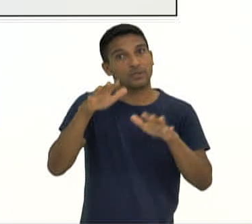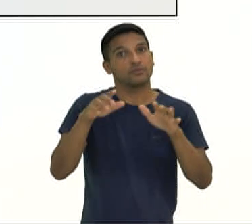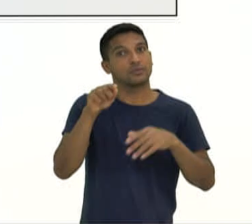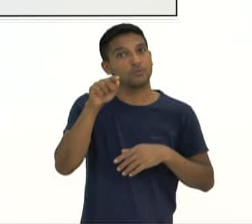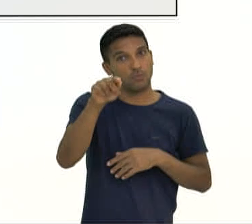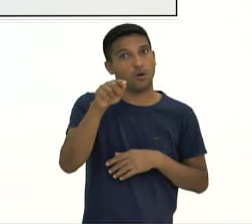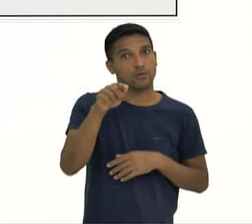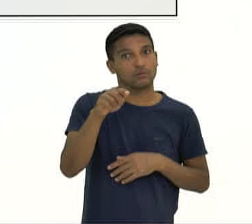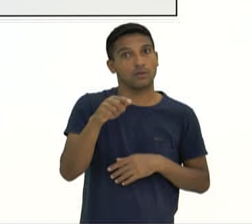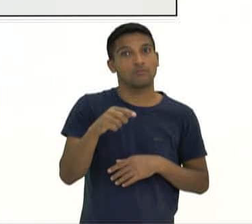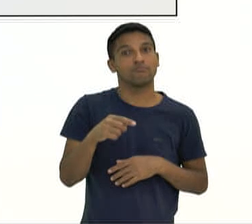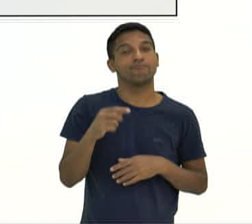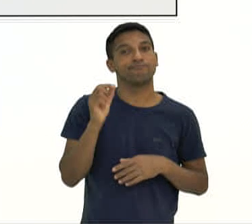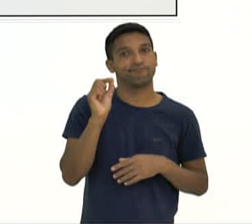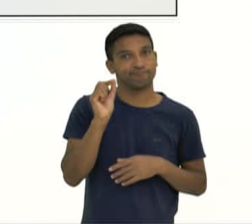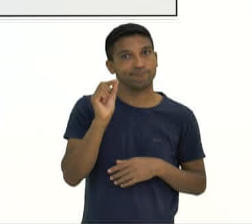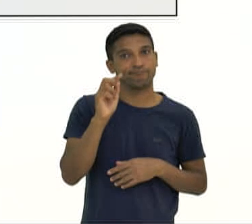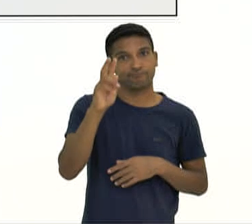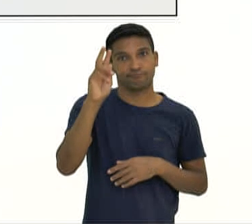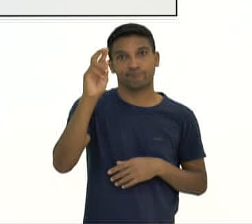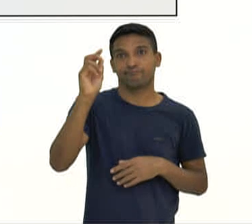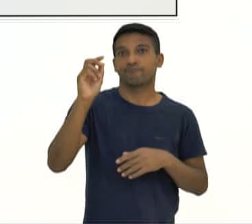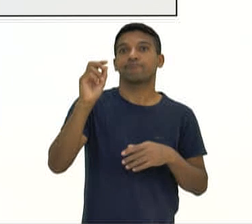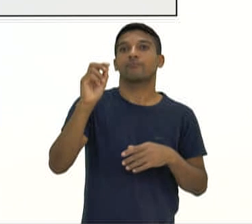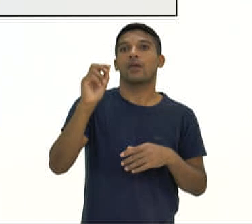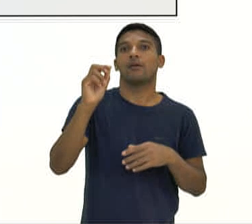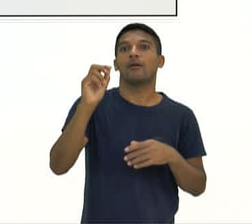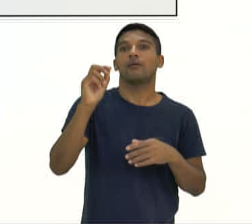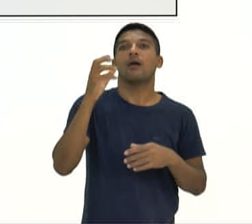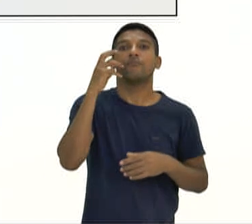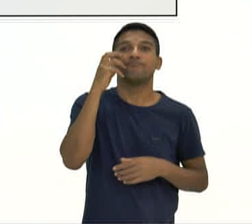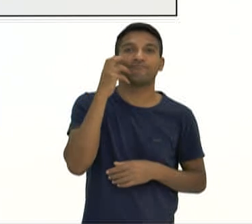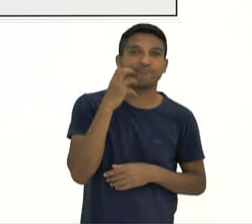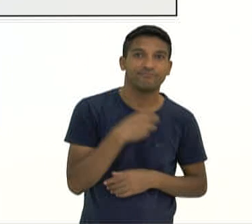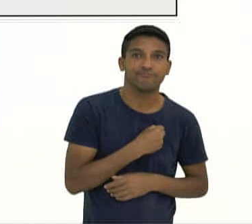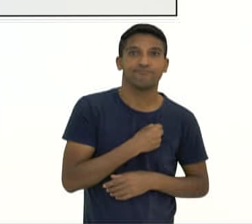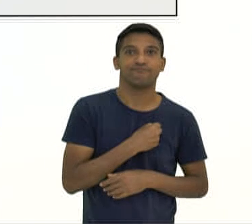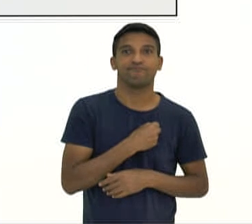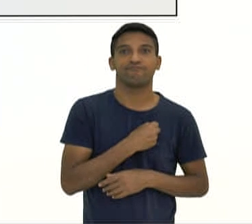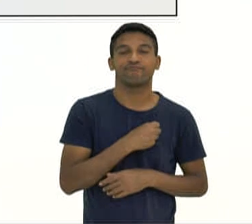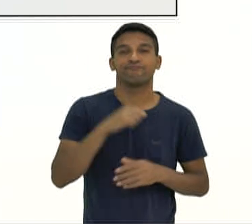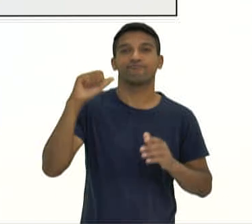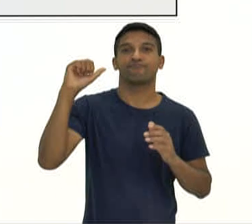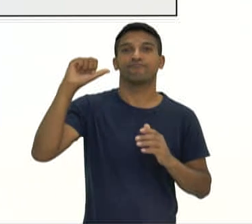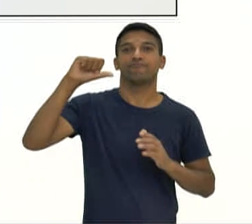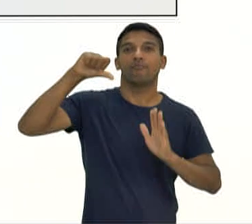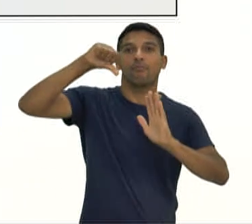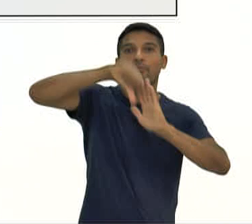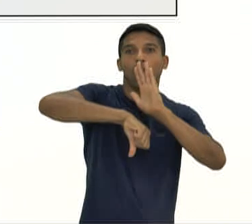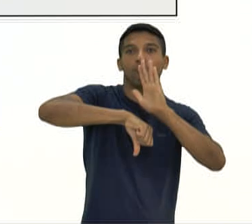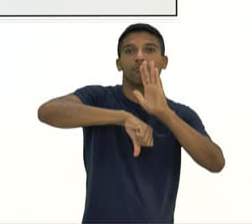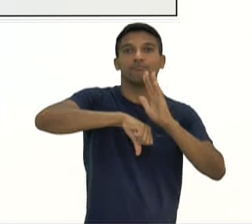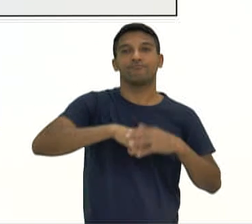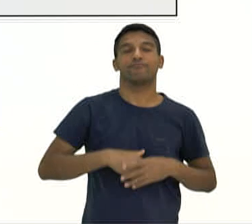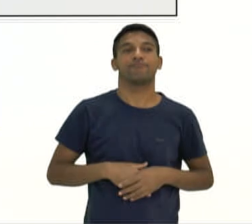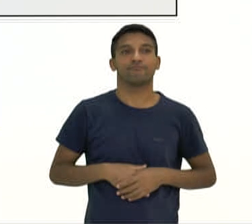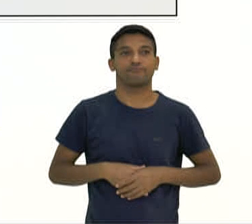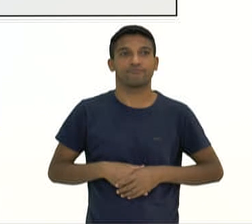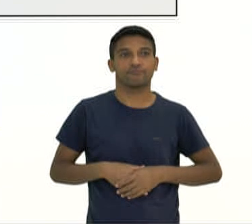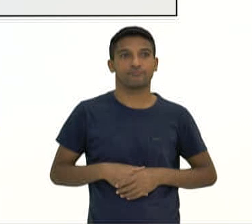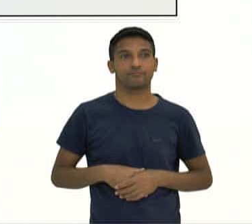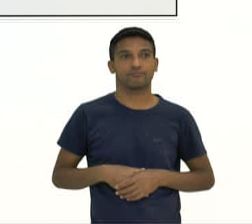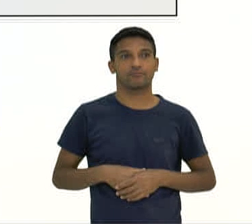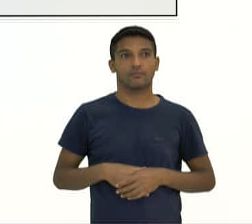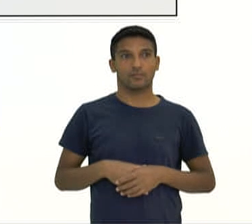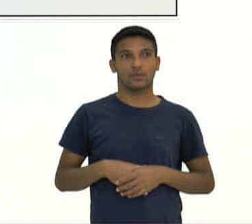29/4 de 2018. Nós temos aqui a indicação ainda, como uma imitação, um recorte do que seria